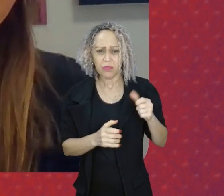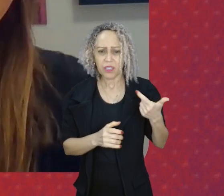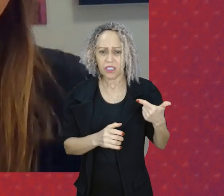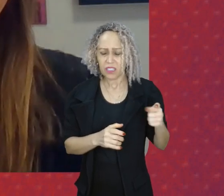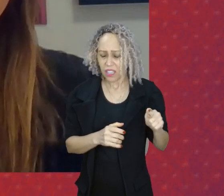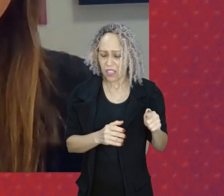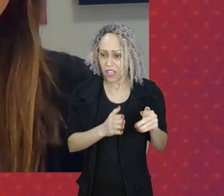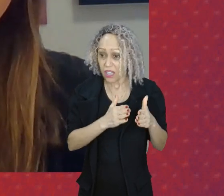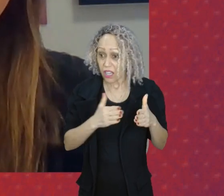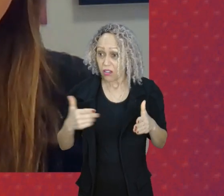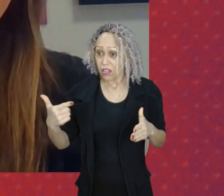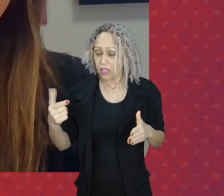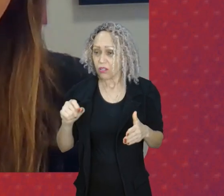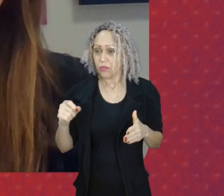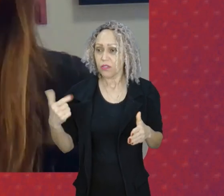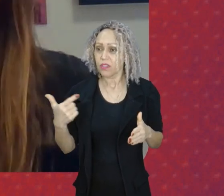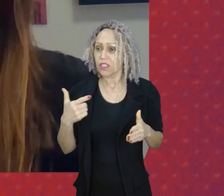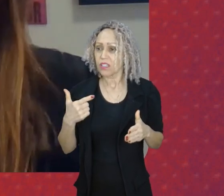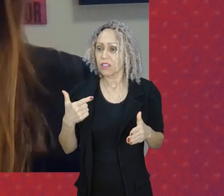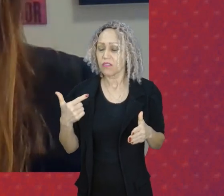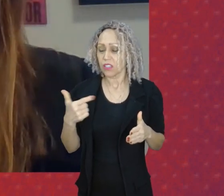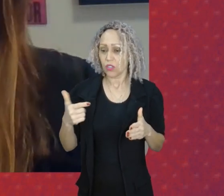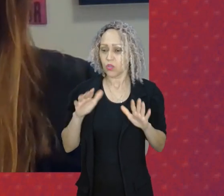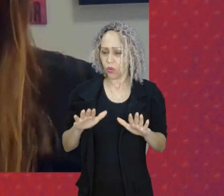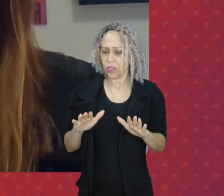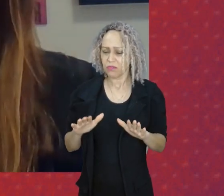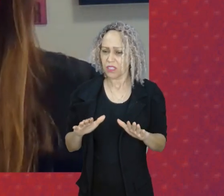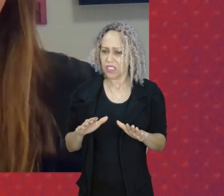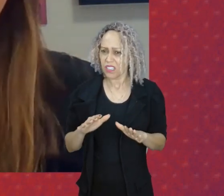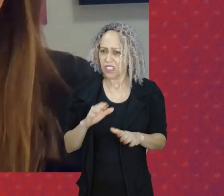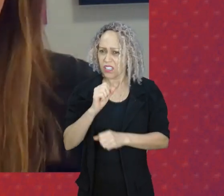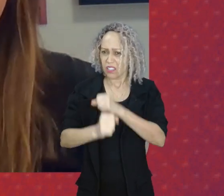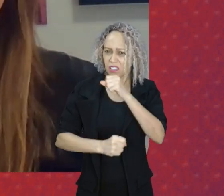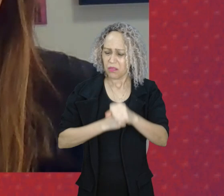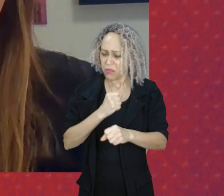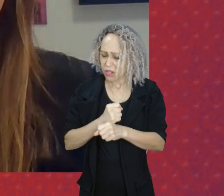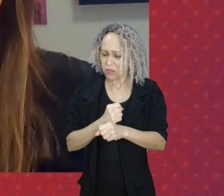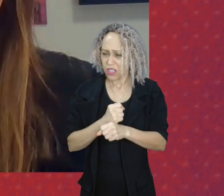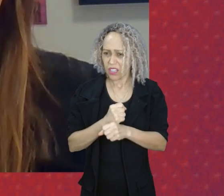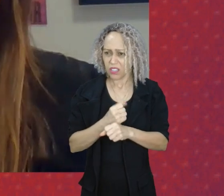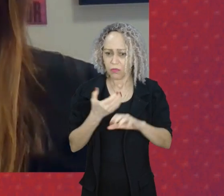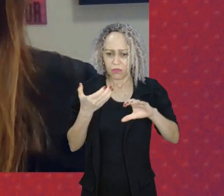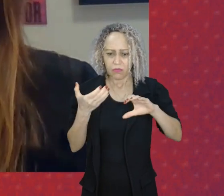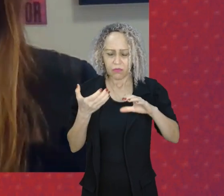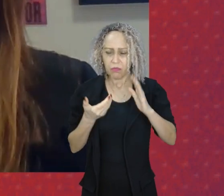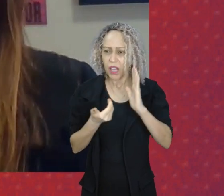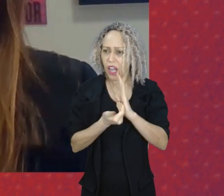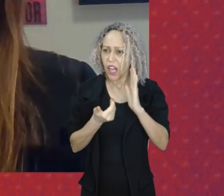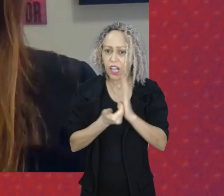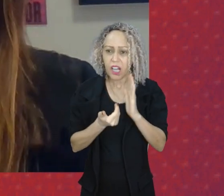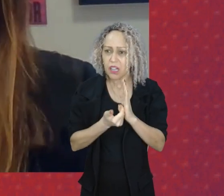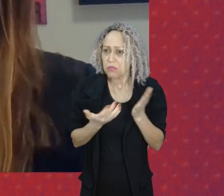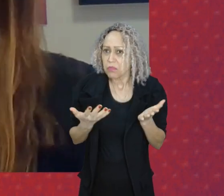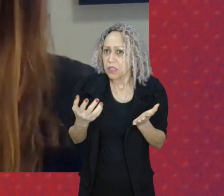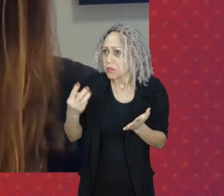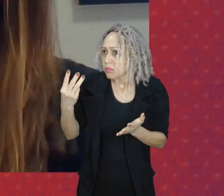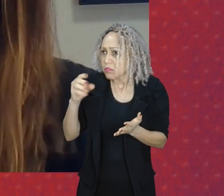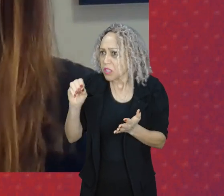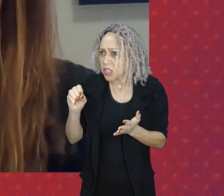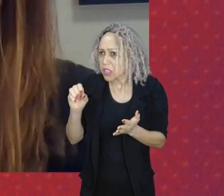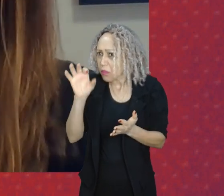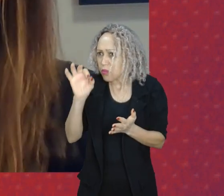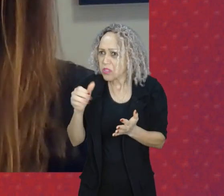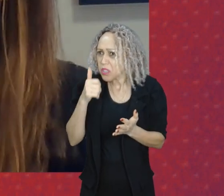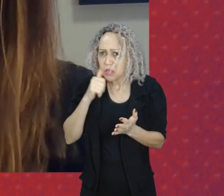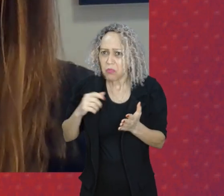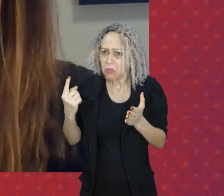uma Câmara dos Deputados, na próxima legislatura, que não vai ter nem 18% de mulheres ali participando. Sendo que